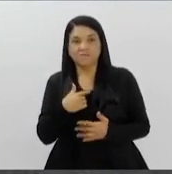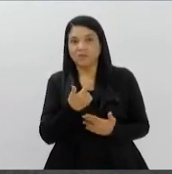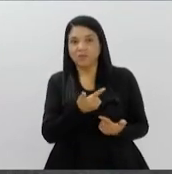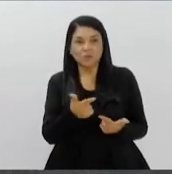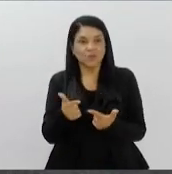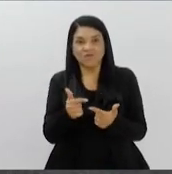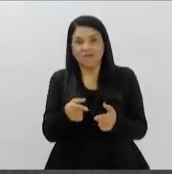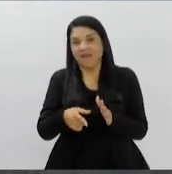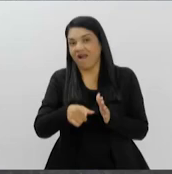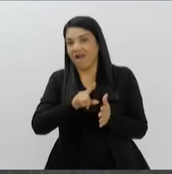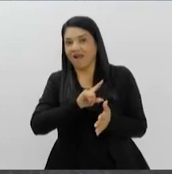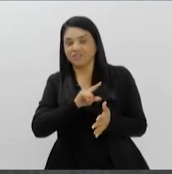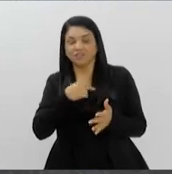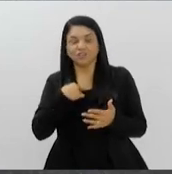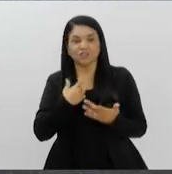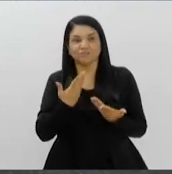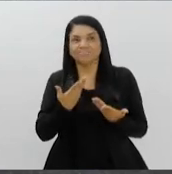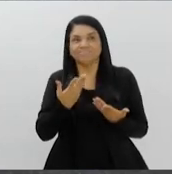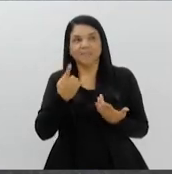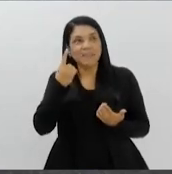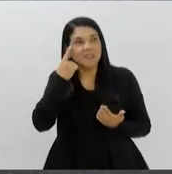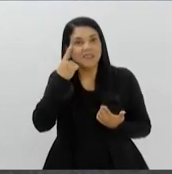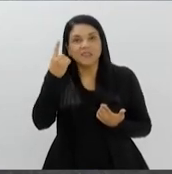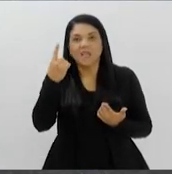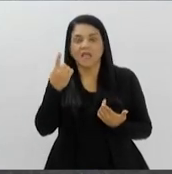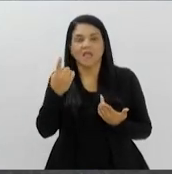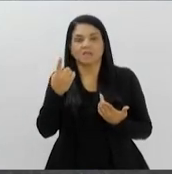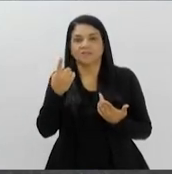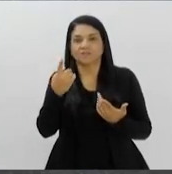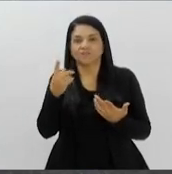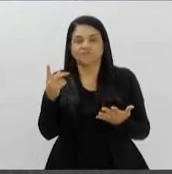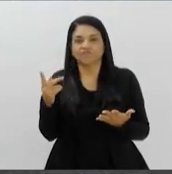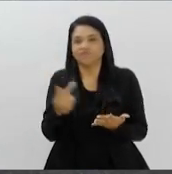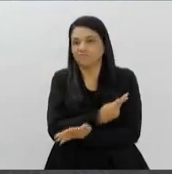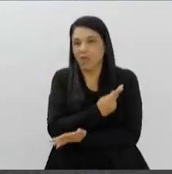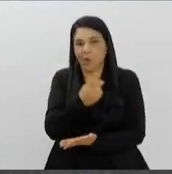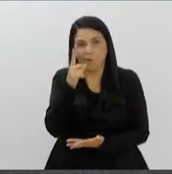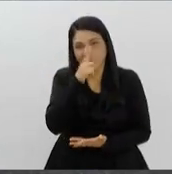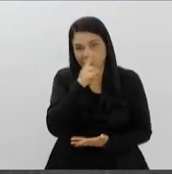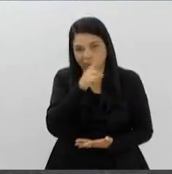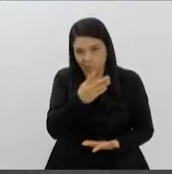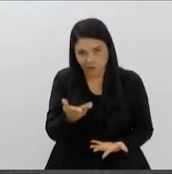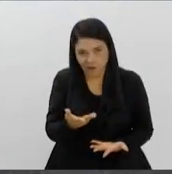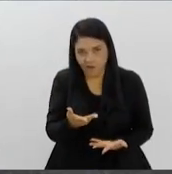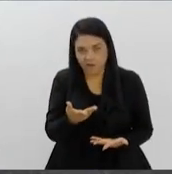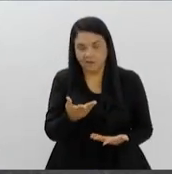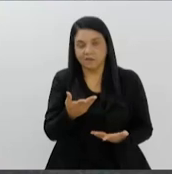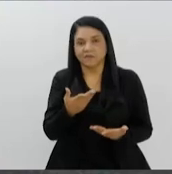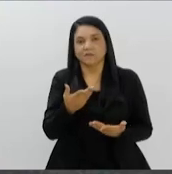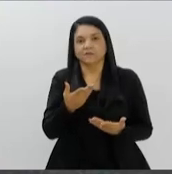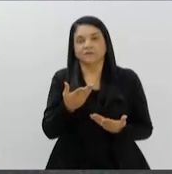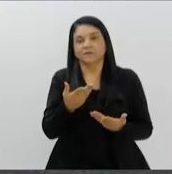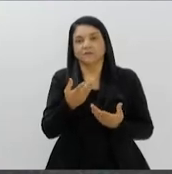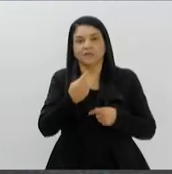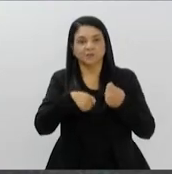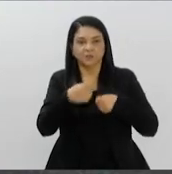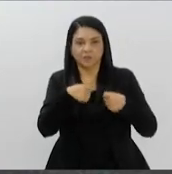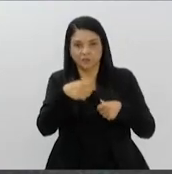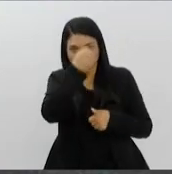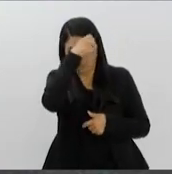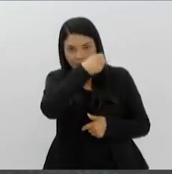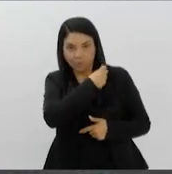ou prejuízo ao erário público. Então, o que a gente está fazendo aqui? A gente está determinando um prazo, não